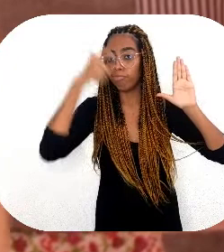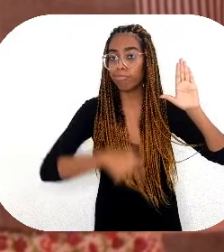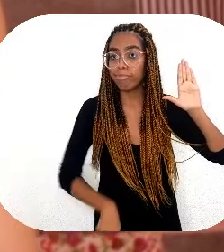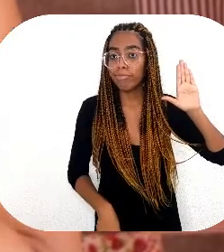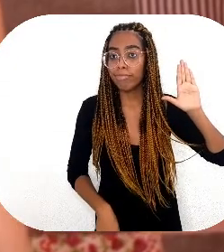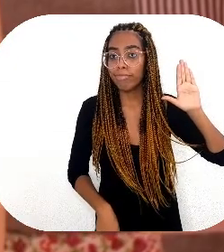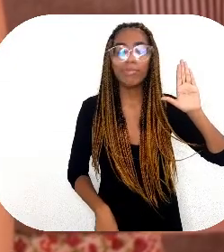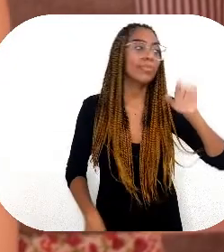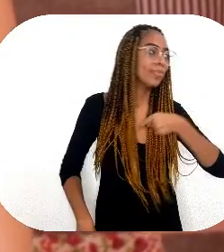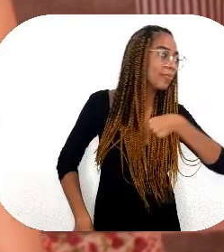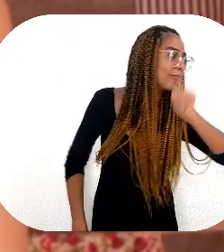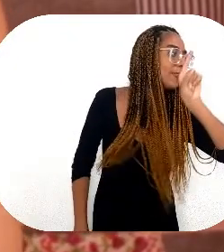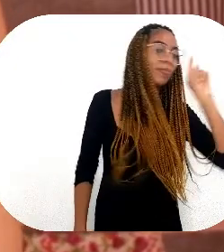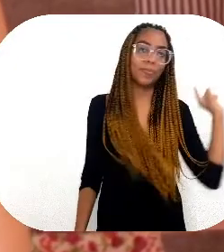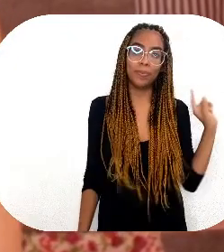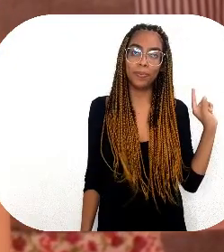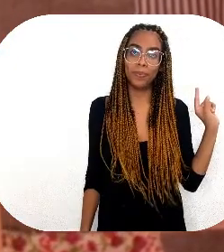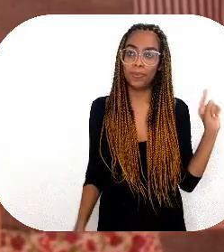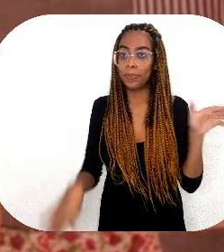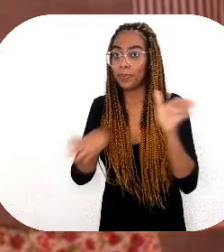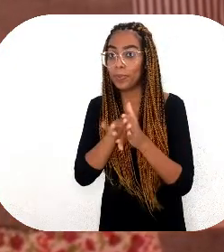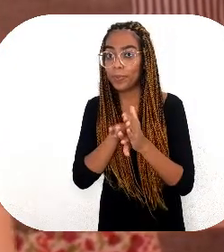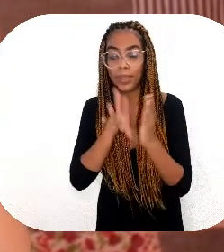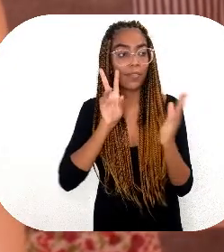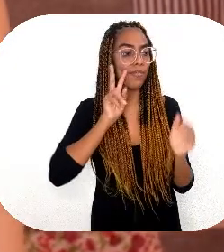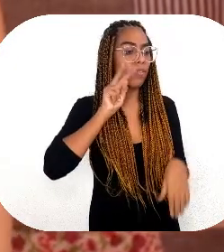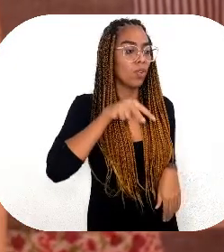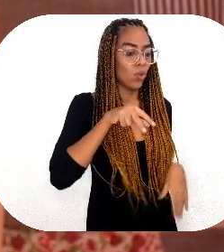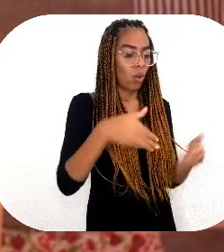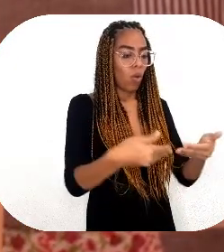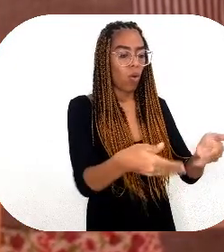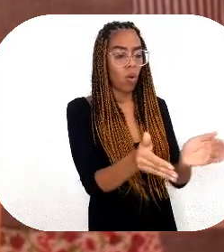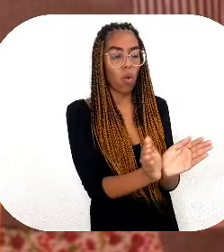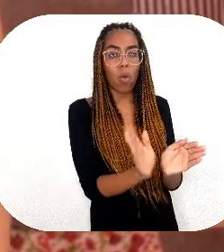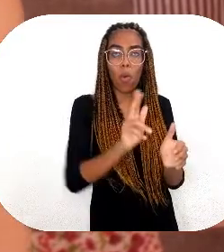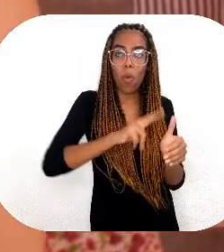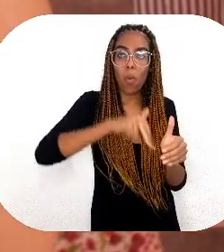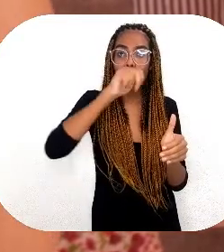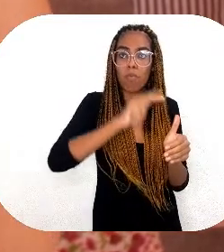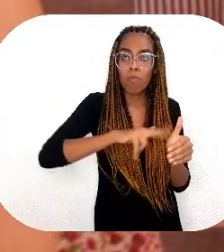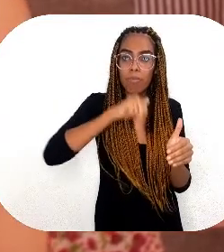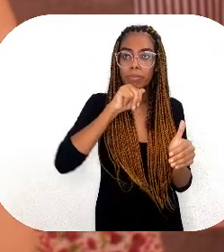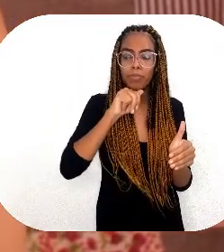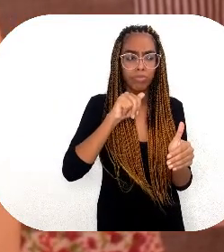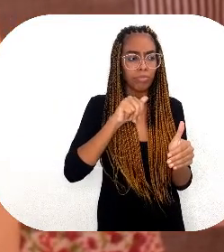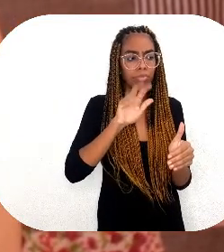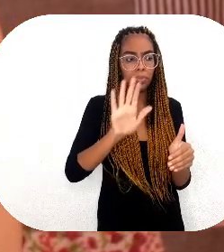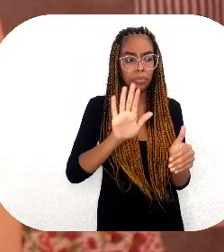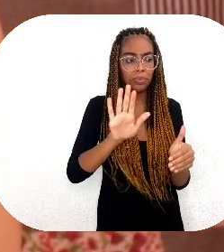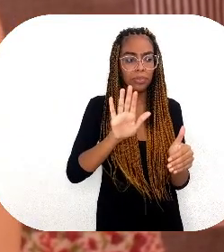Pois acredito que eu sou um rato de palavra. E foi. Chegou lá e lhe deu uma